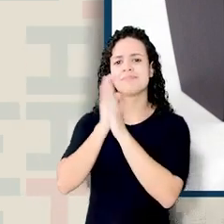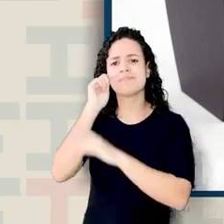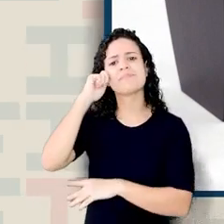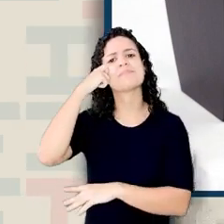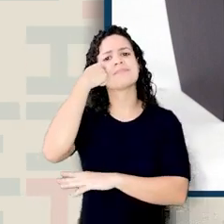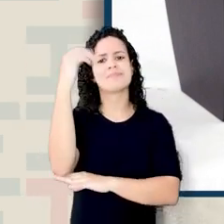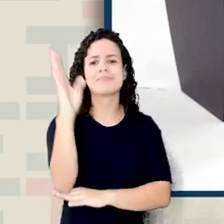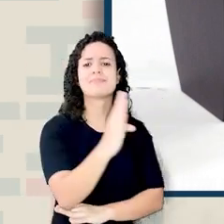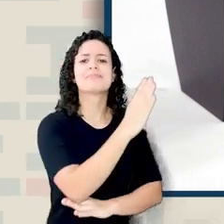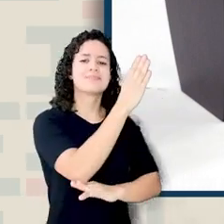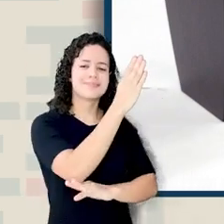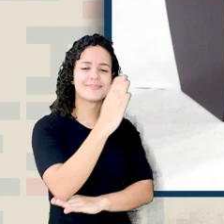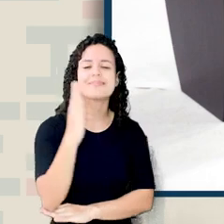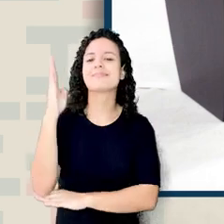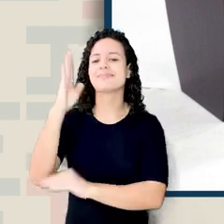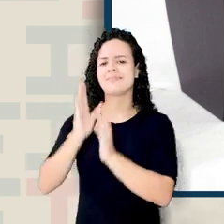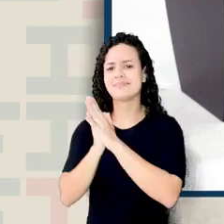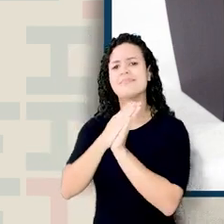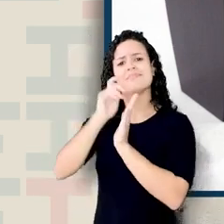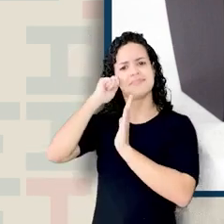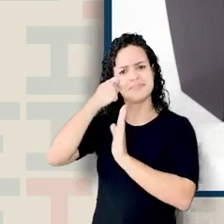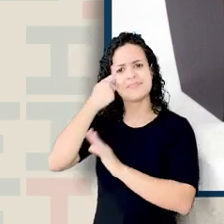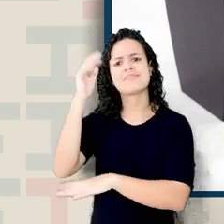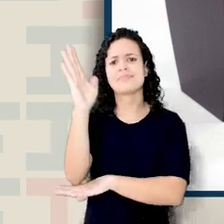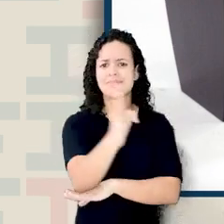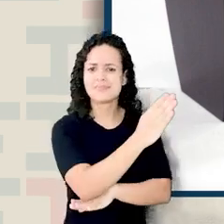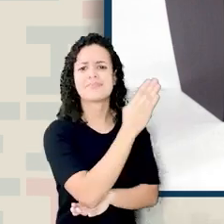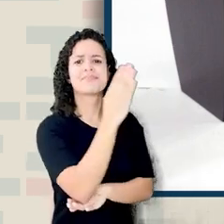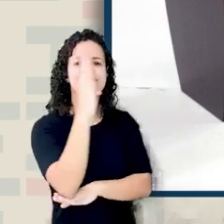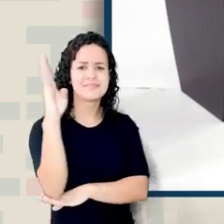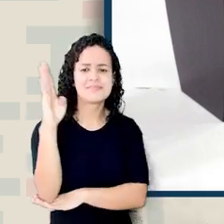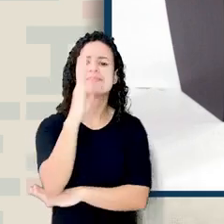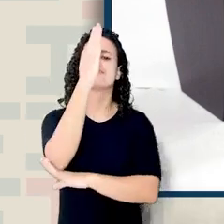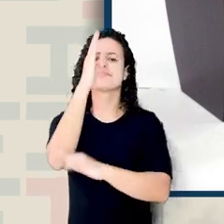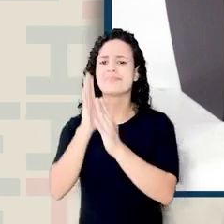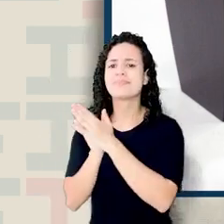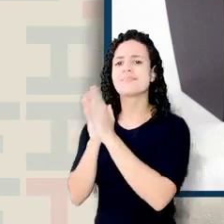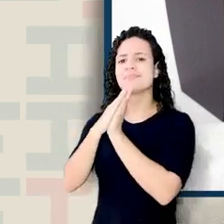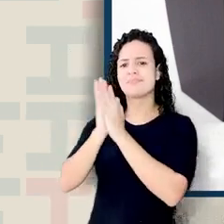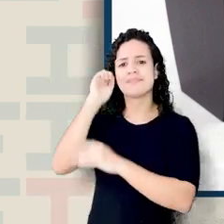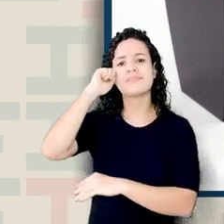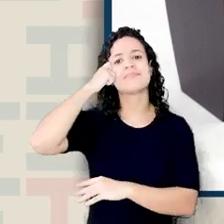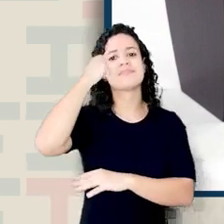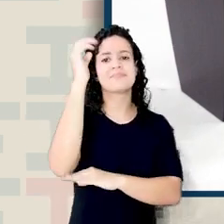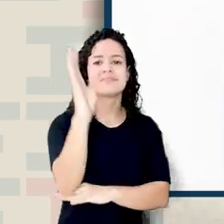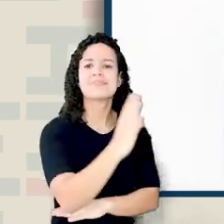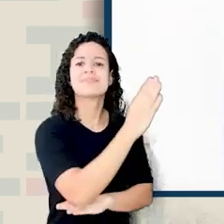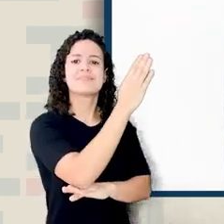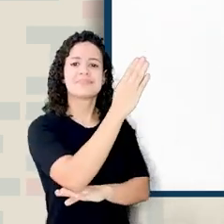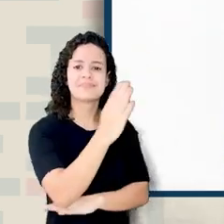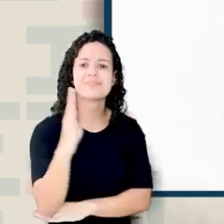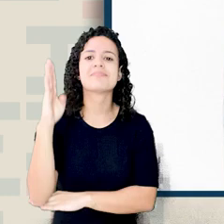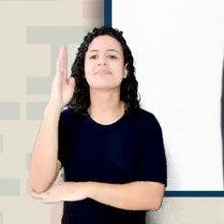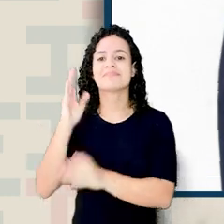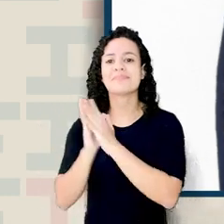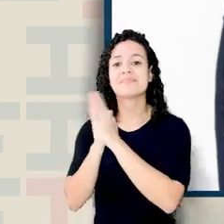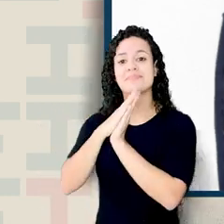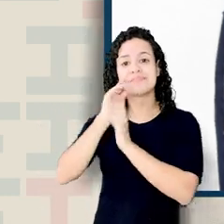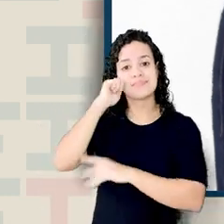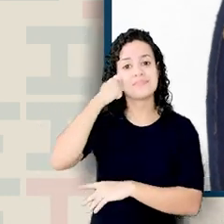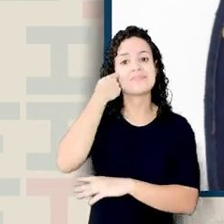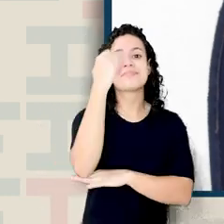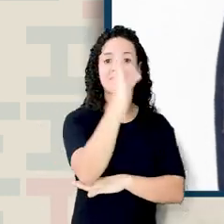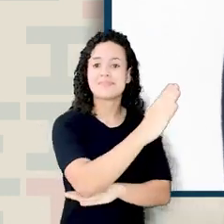boneca preta do maracatu, boneca preta do maracatu, boneca preta do maracatu,